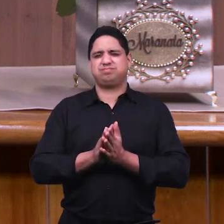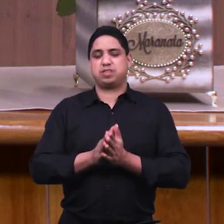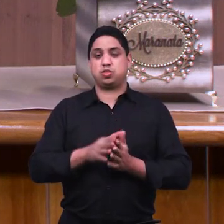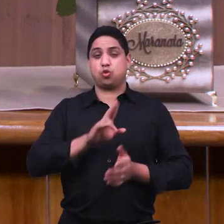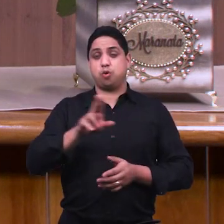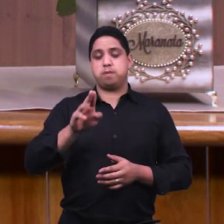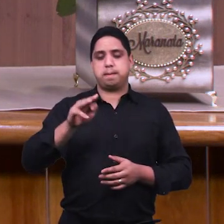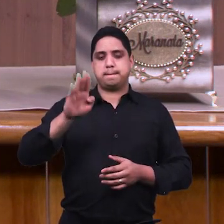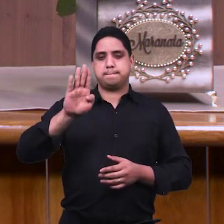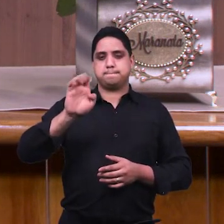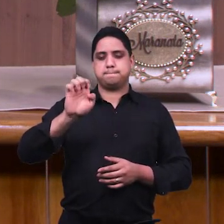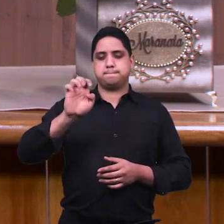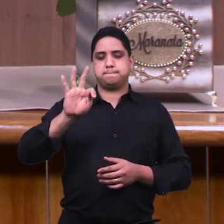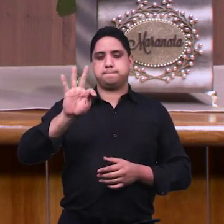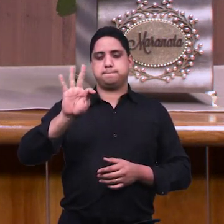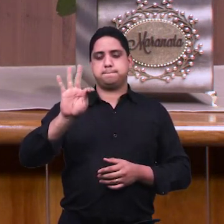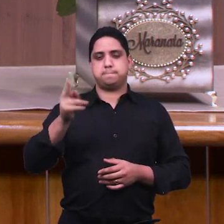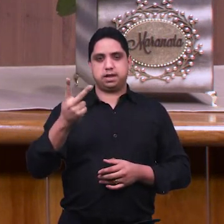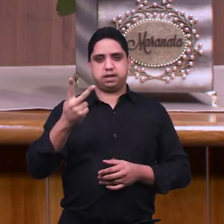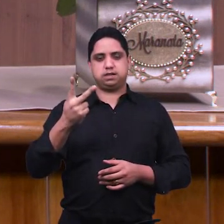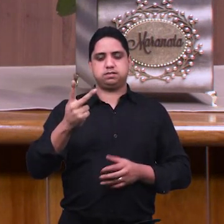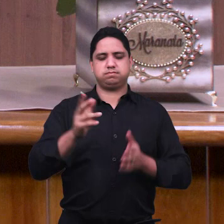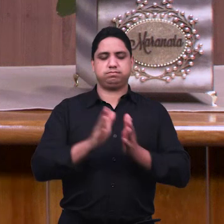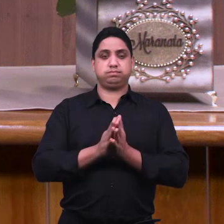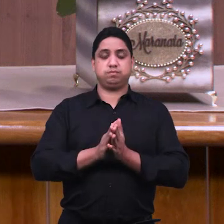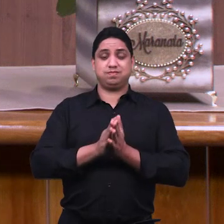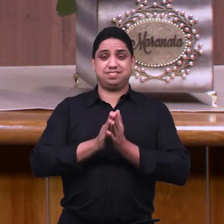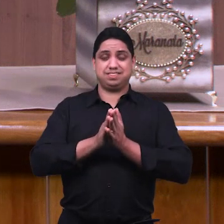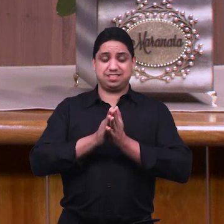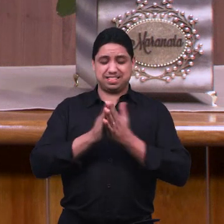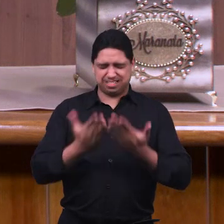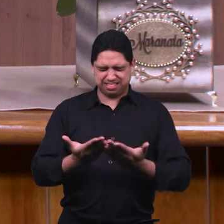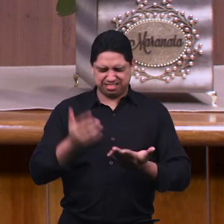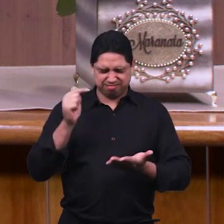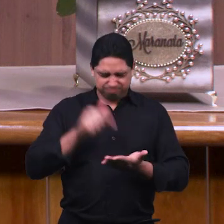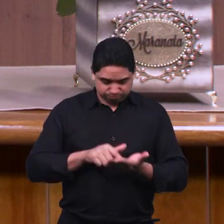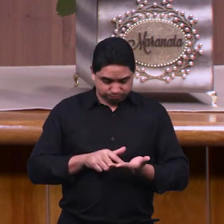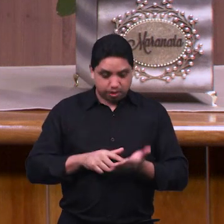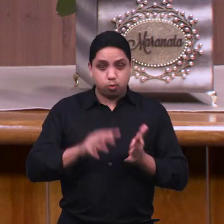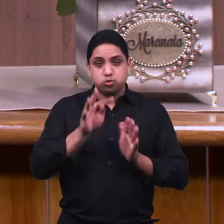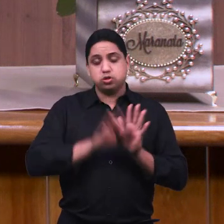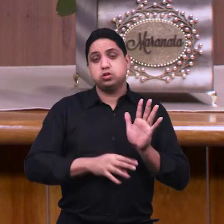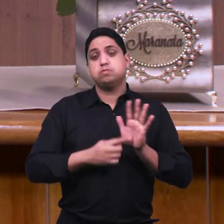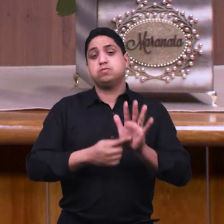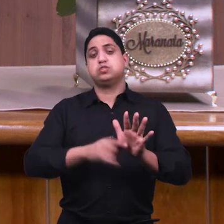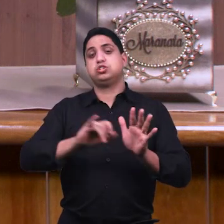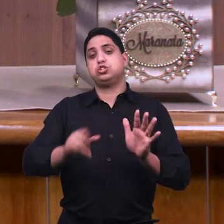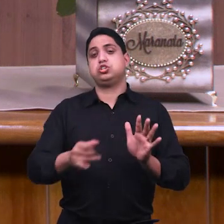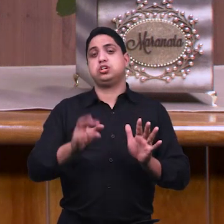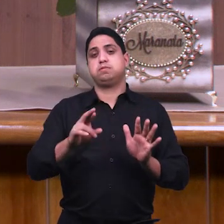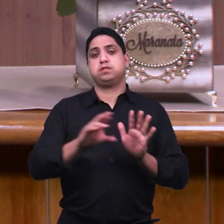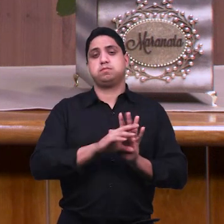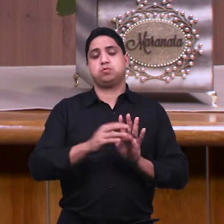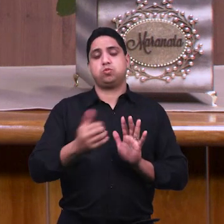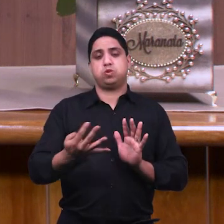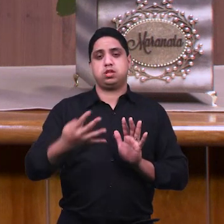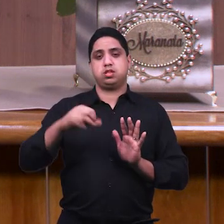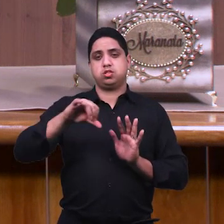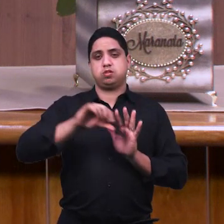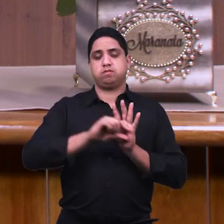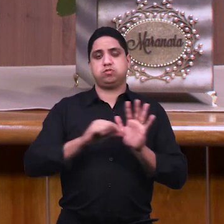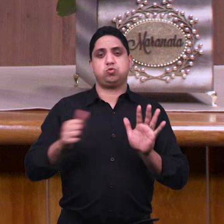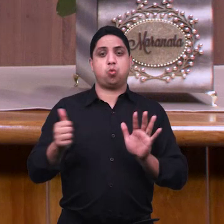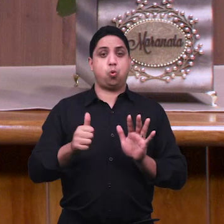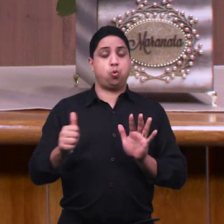dona Beth Moody, ela abriu a palavra Beth Moody, ela abriu e caiu ali, Jeremias 49,11, diz